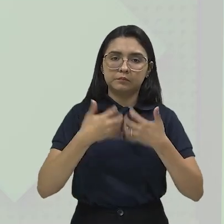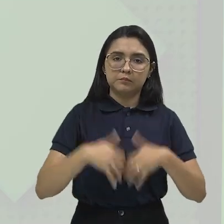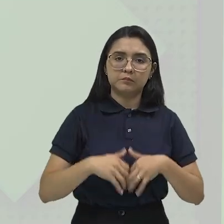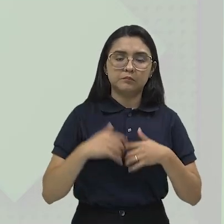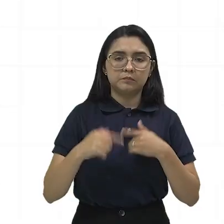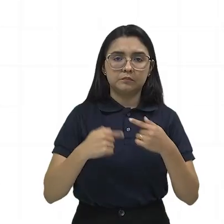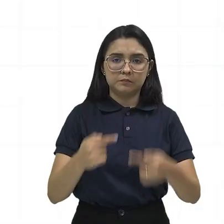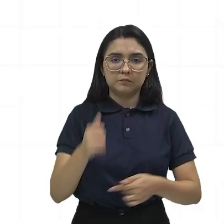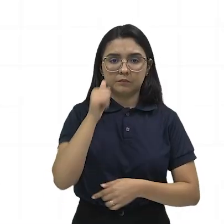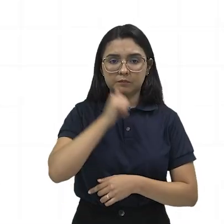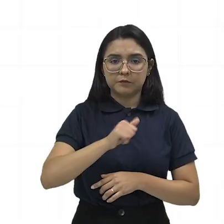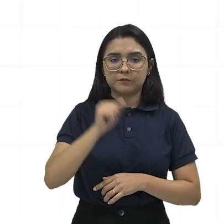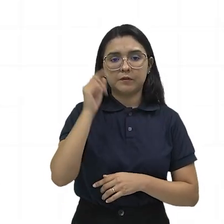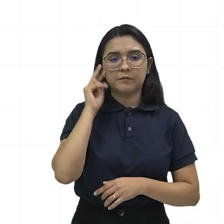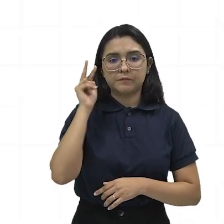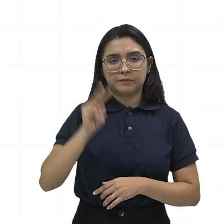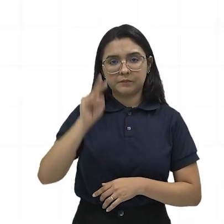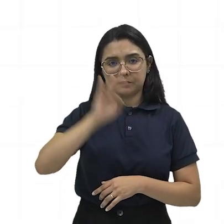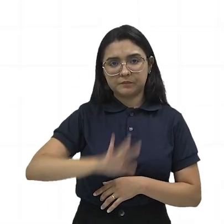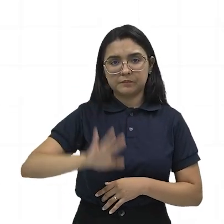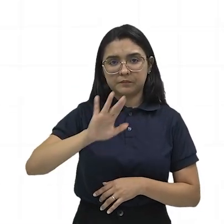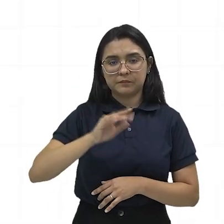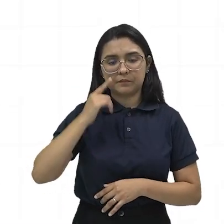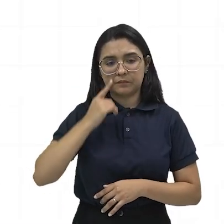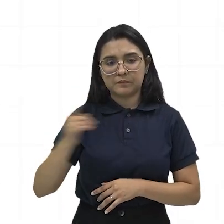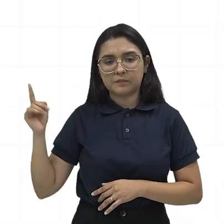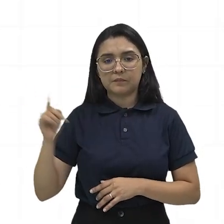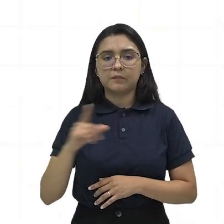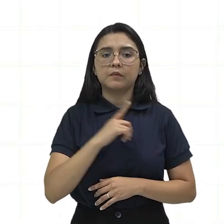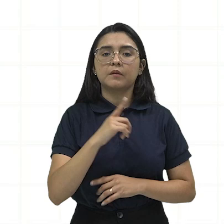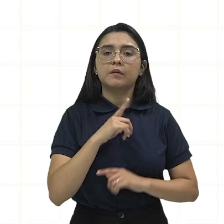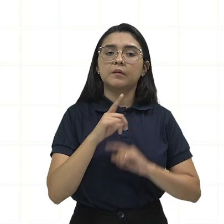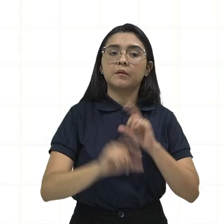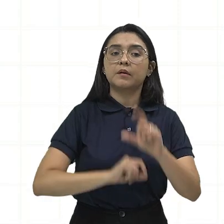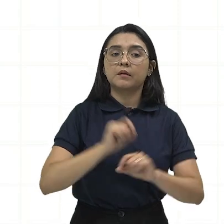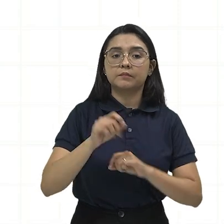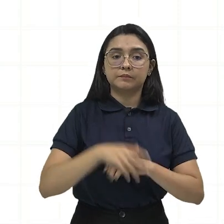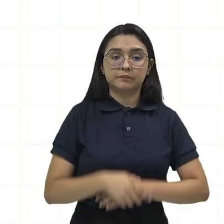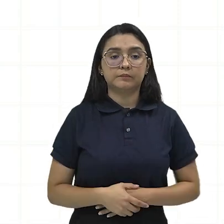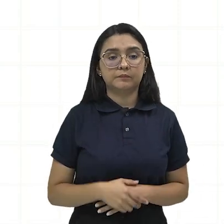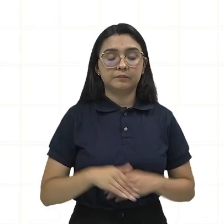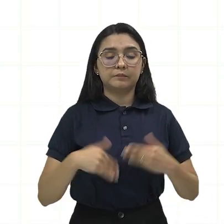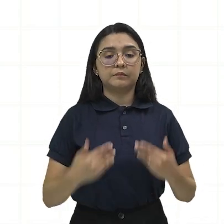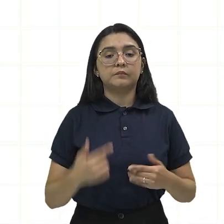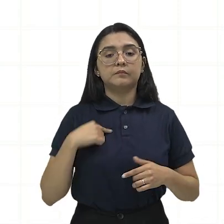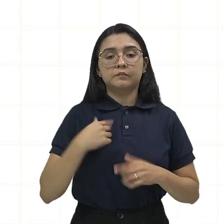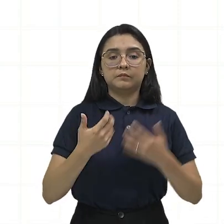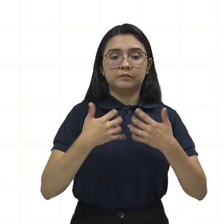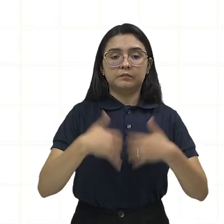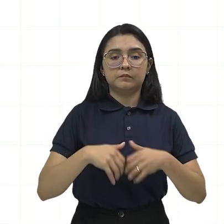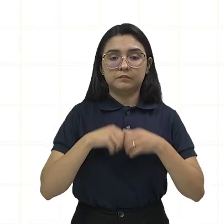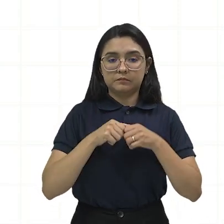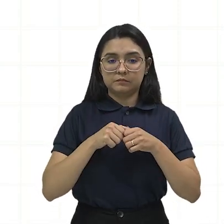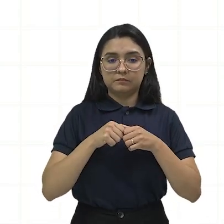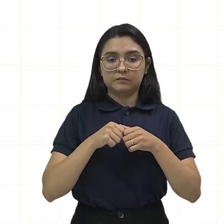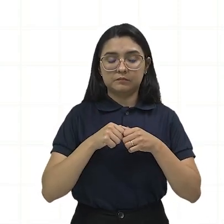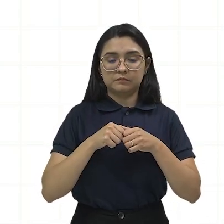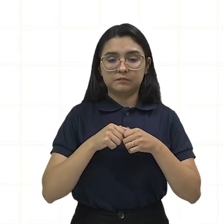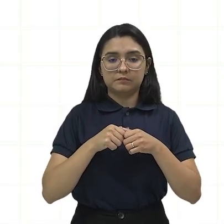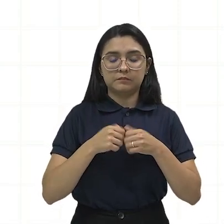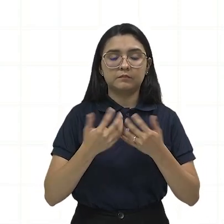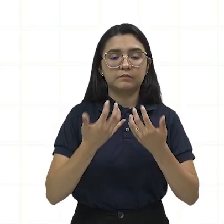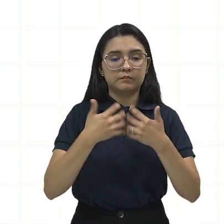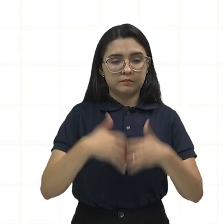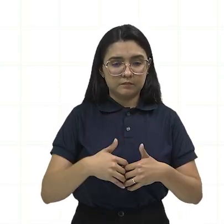gente vai observar aqui a nossa imagem, para você observar que nós temos aí o sistema reprodutor feminino que vai ser